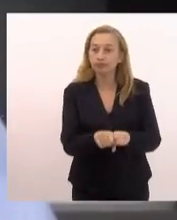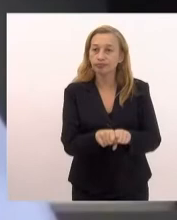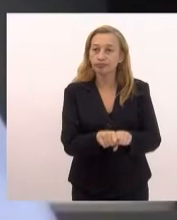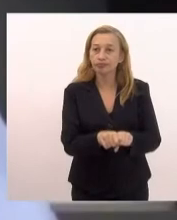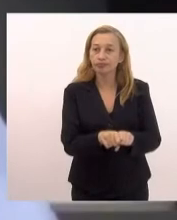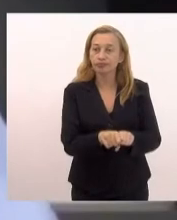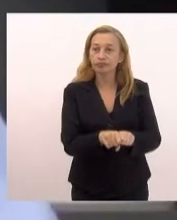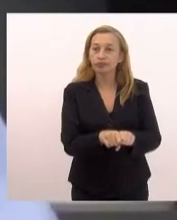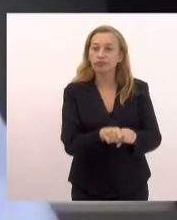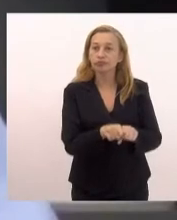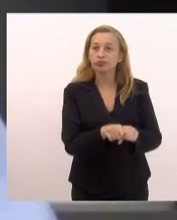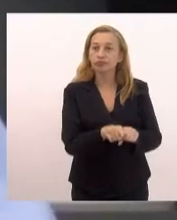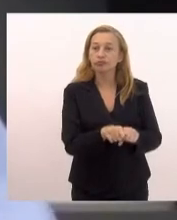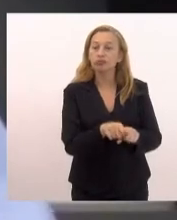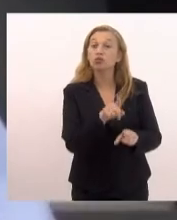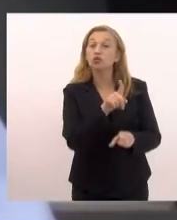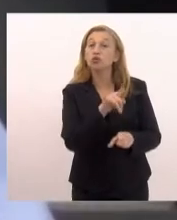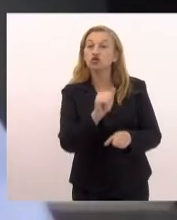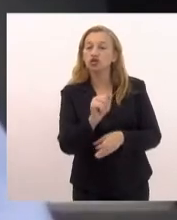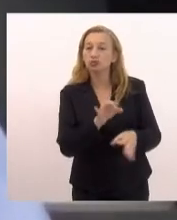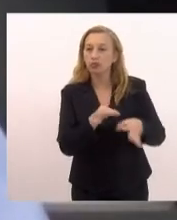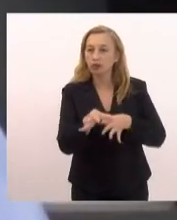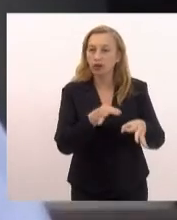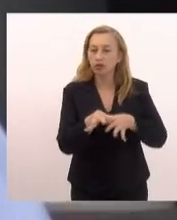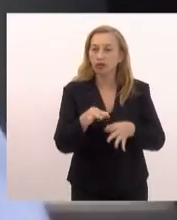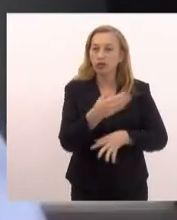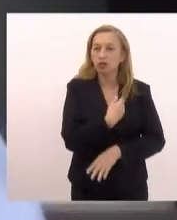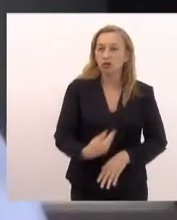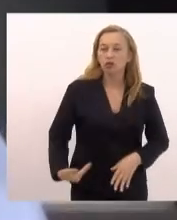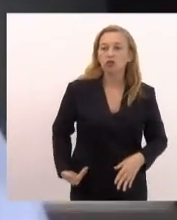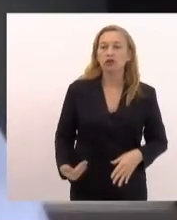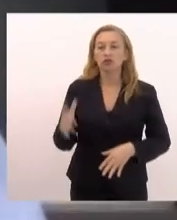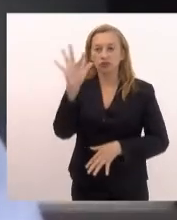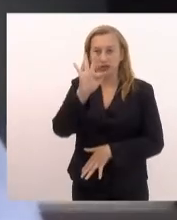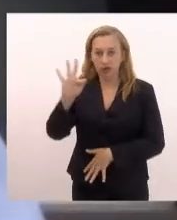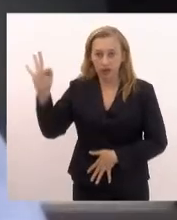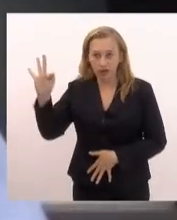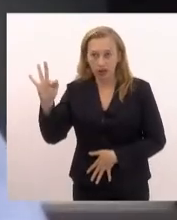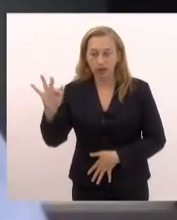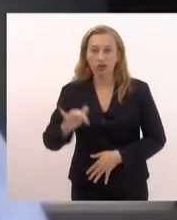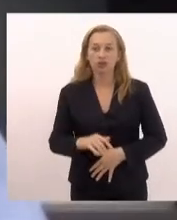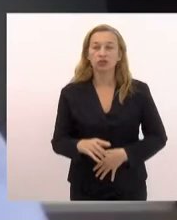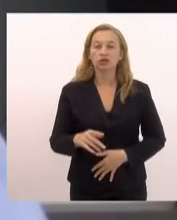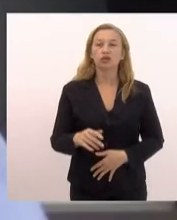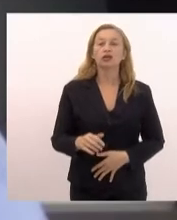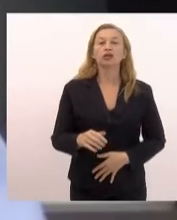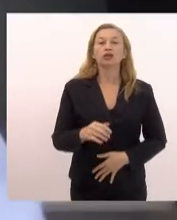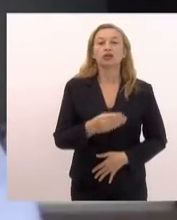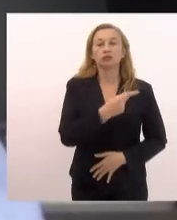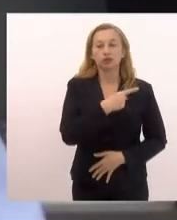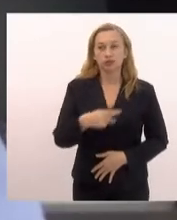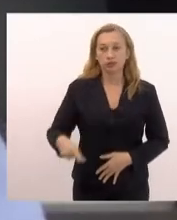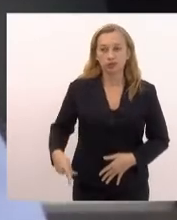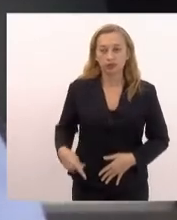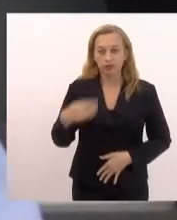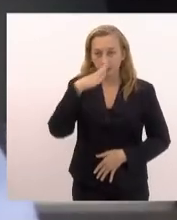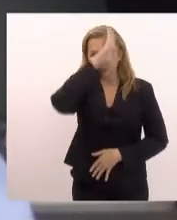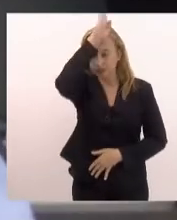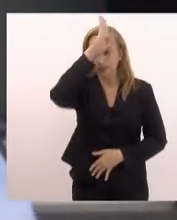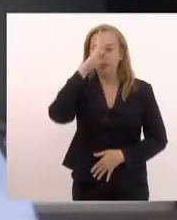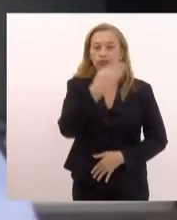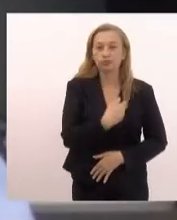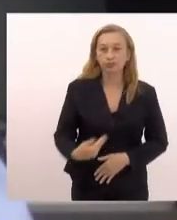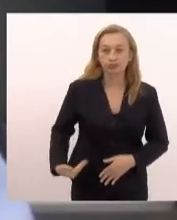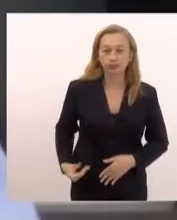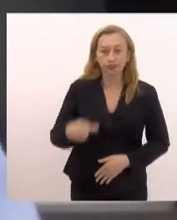agenda que foi realizada pelo governo federal, com a presença do presidente Jair Bolsonaro, do governador Cláudio